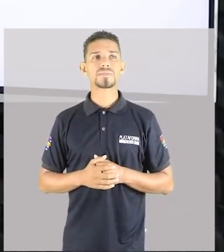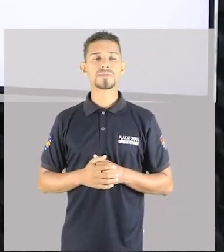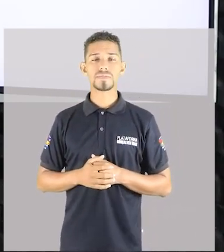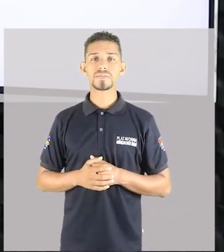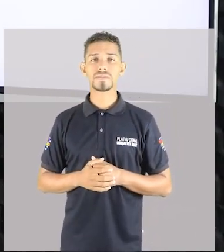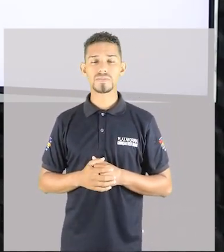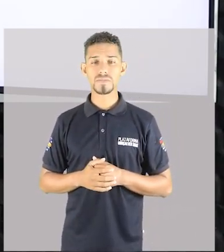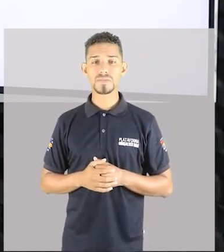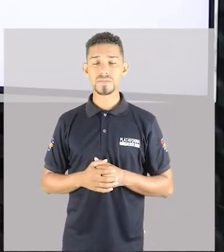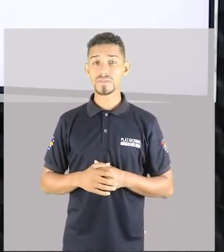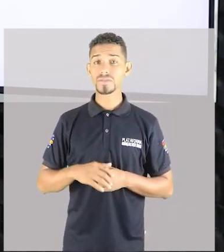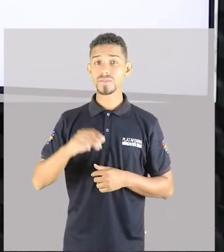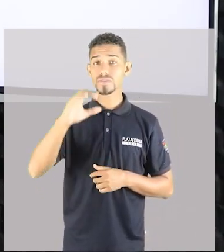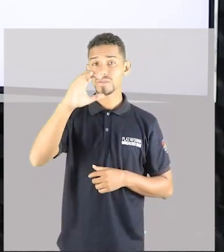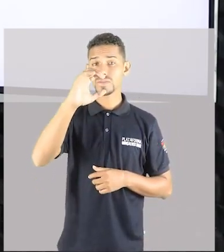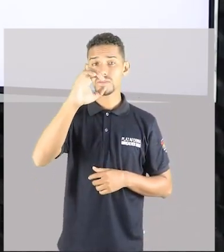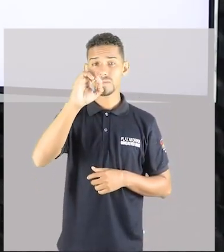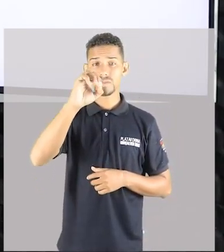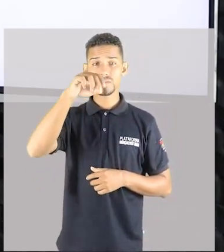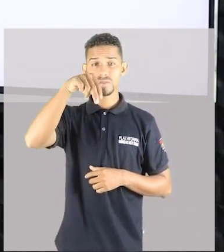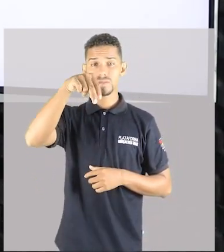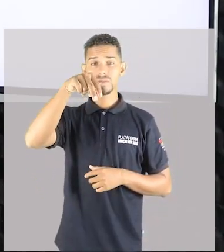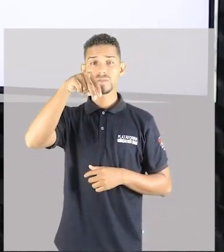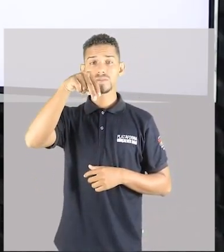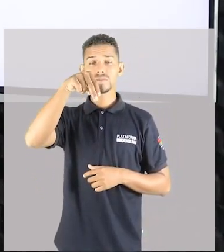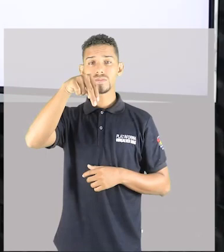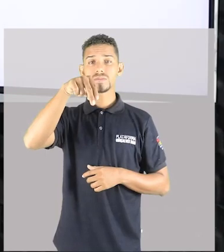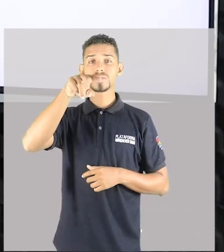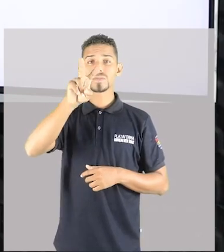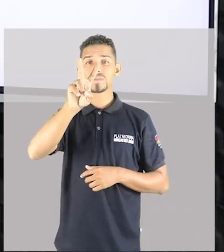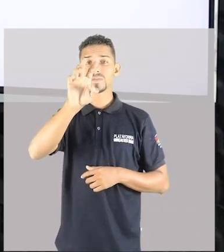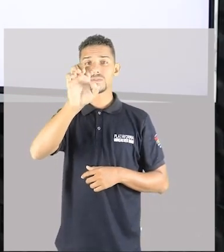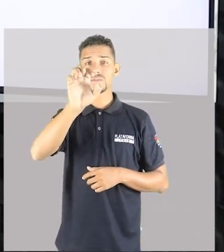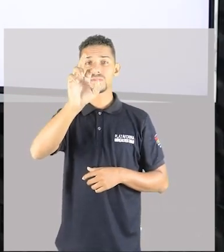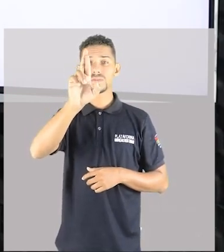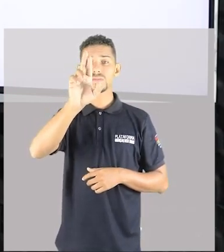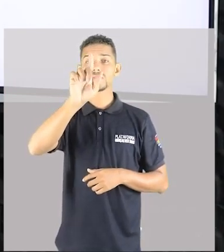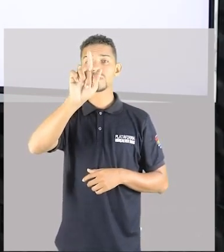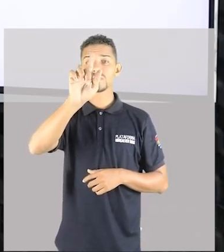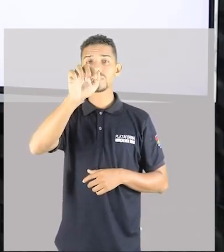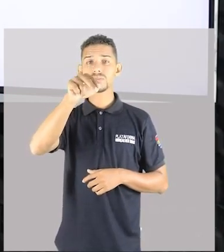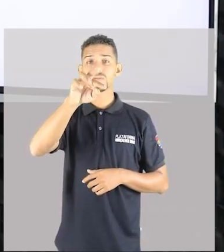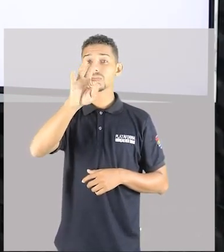São lentes convergentes, tá? Então vamos lá.